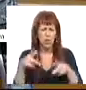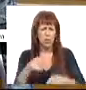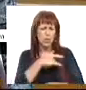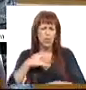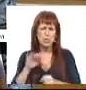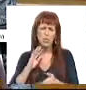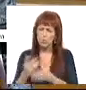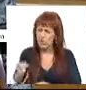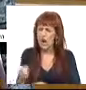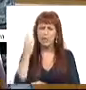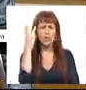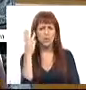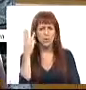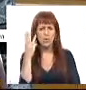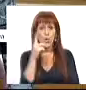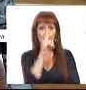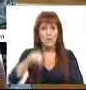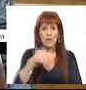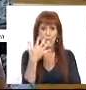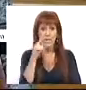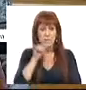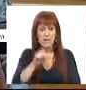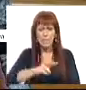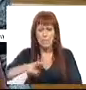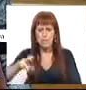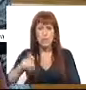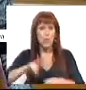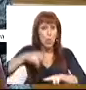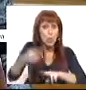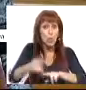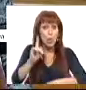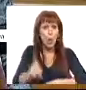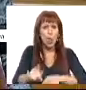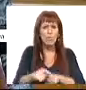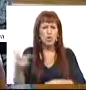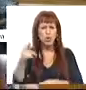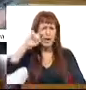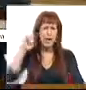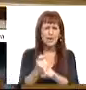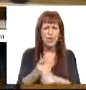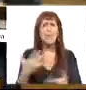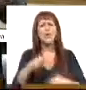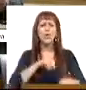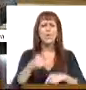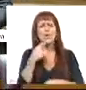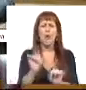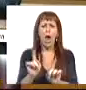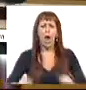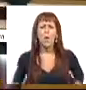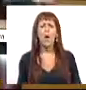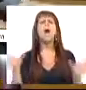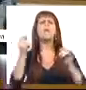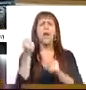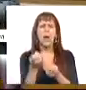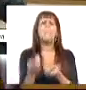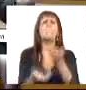na saúde, nos últimos 3 anos, 1,5 mil milhões de euros. O dobro daquilo que a Troika exigiu. Mas o Sr. Deputado até diz que não. Há